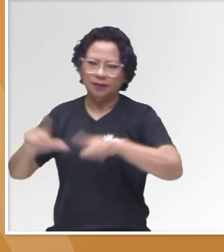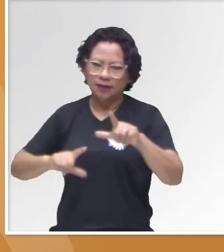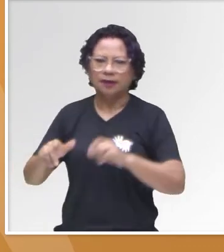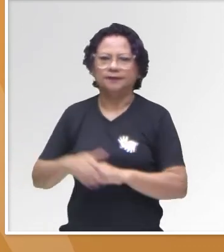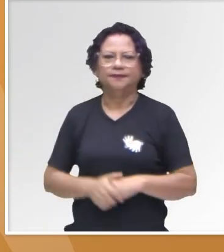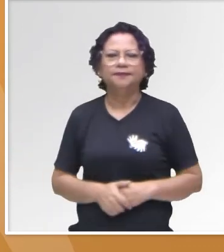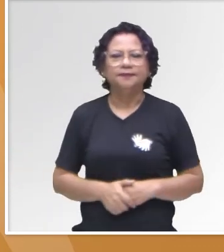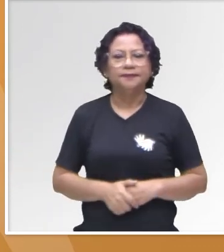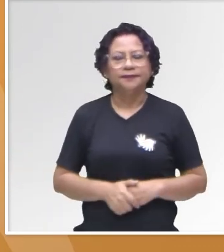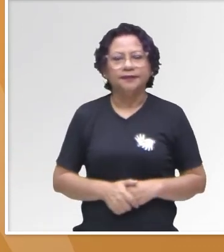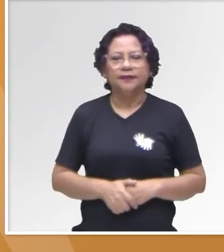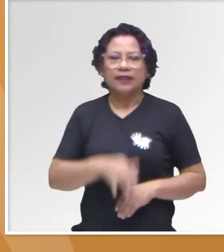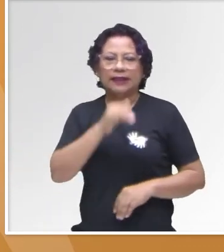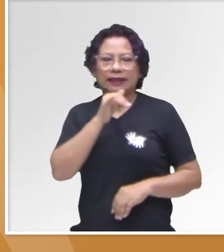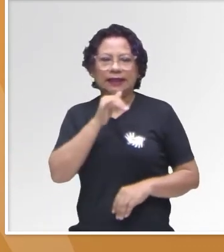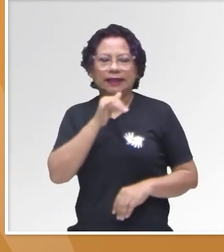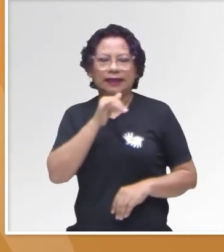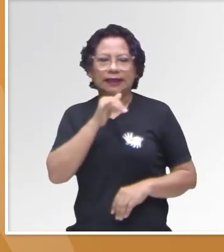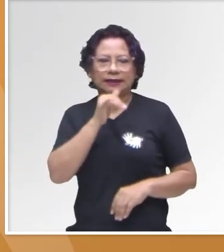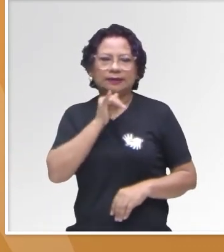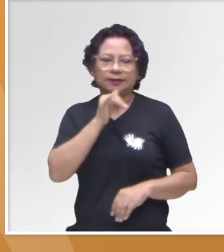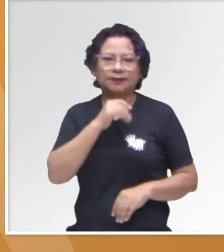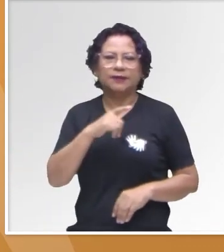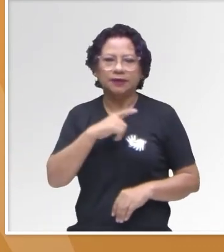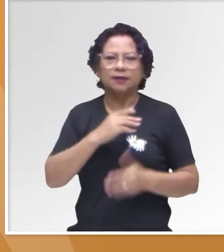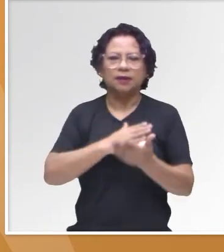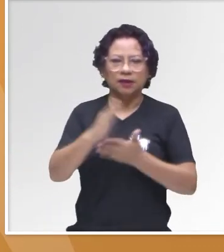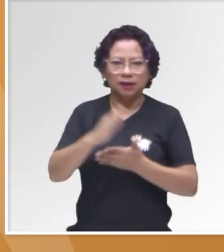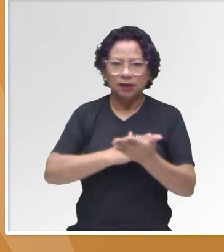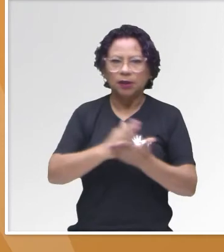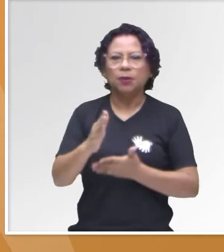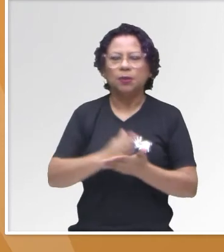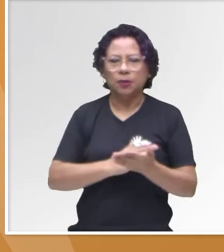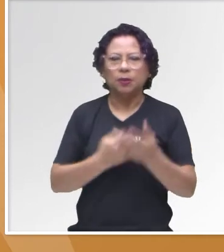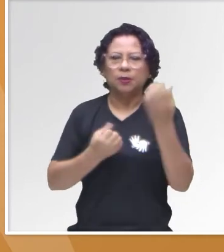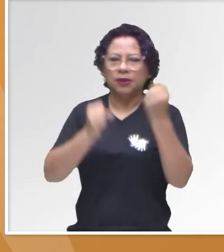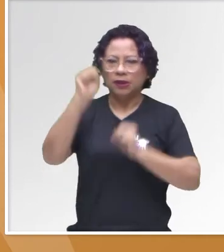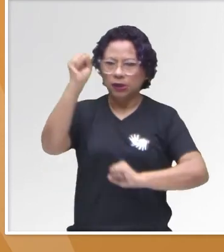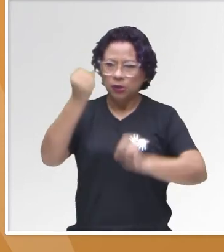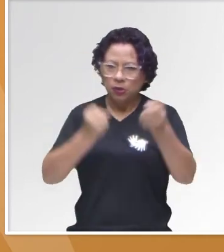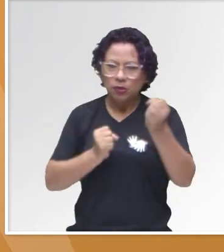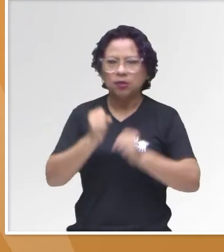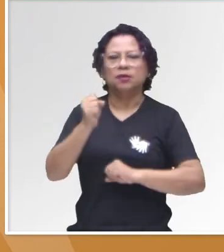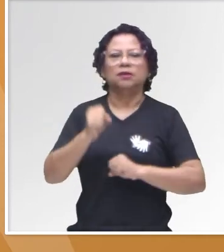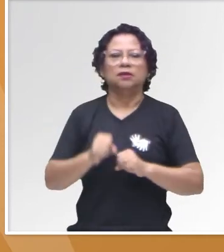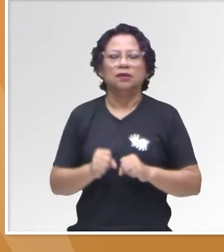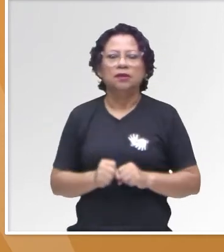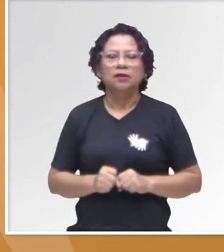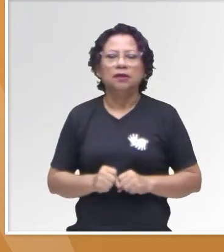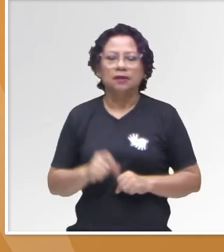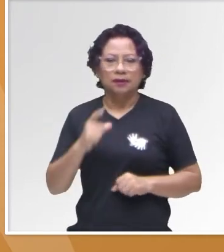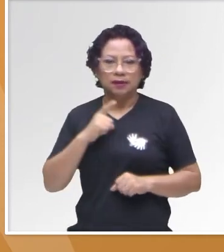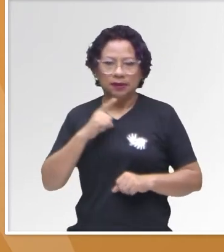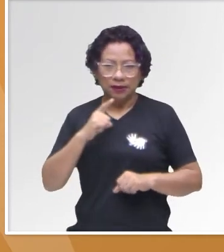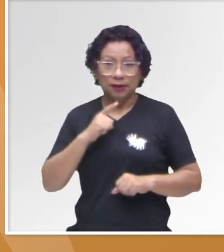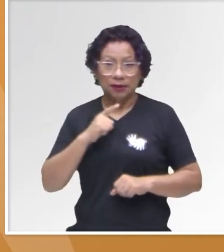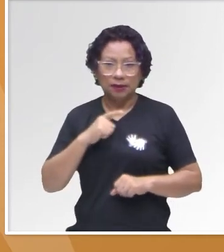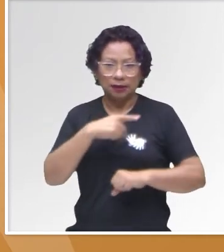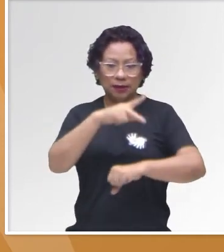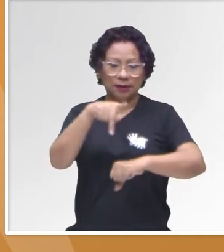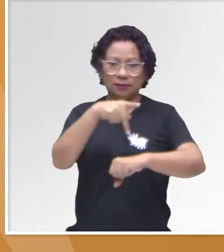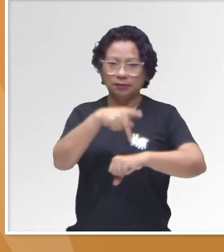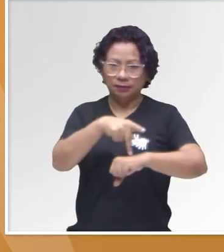é uma característica. Aí eu até coloquei algumas marcas que estão presentes nesses países emergentes, que é o caso